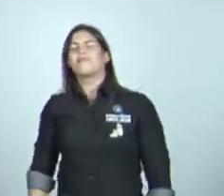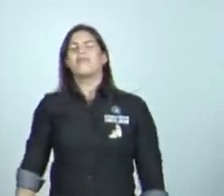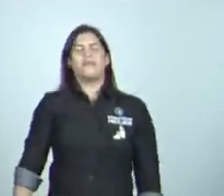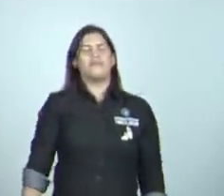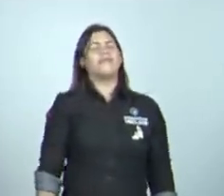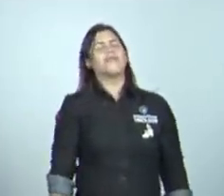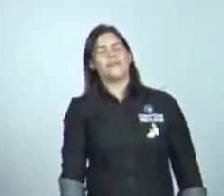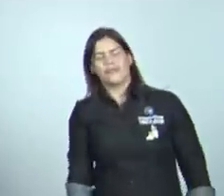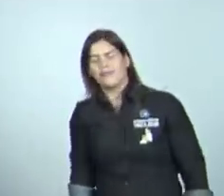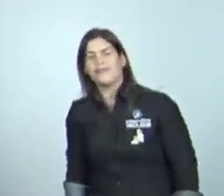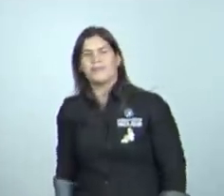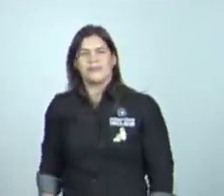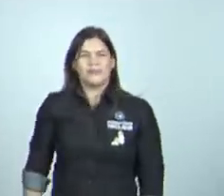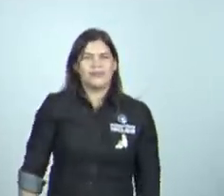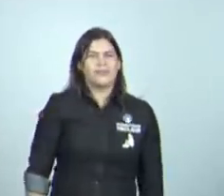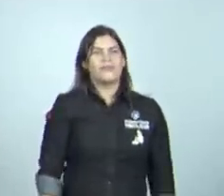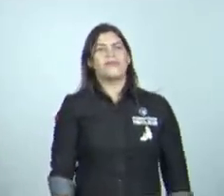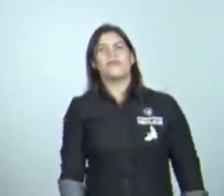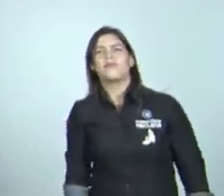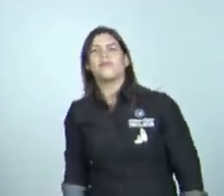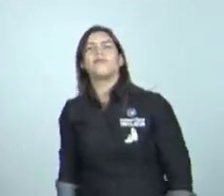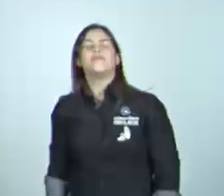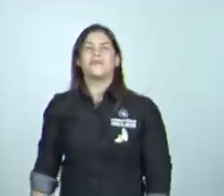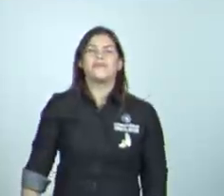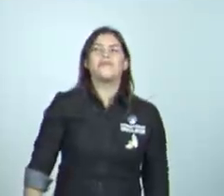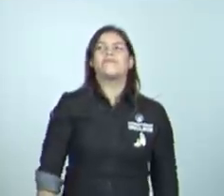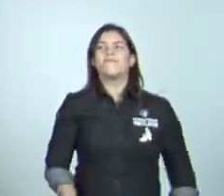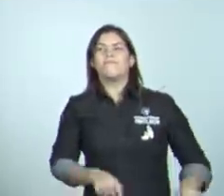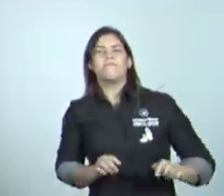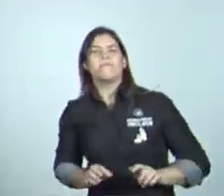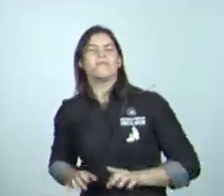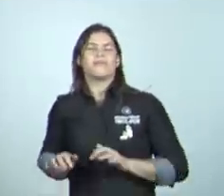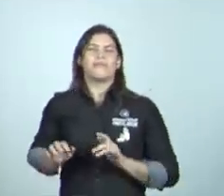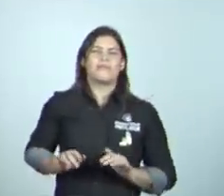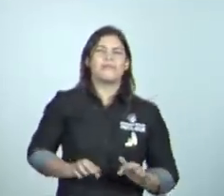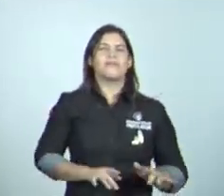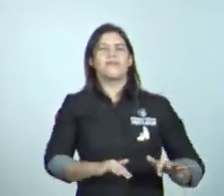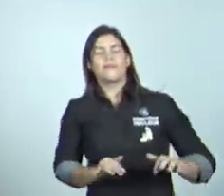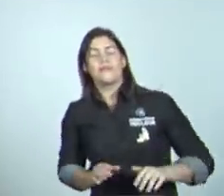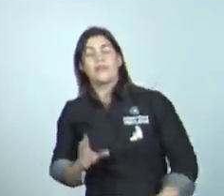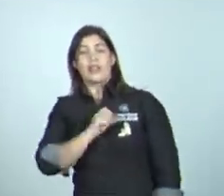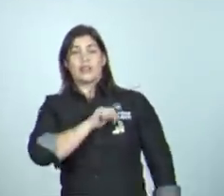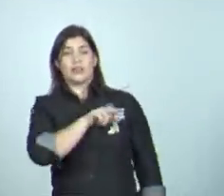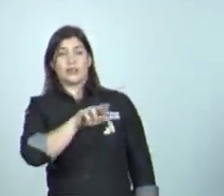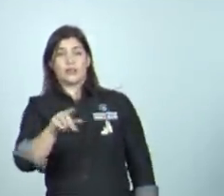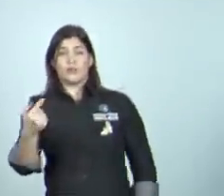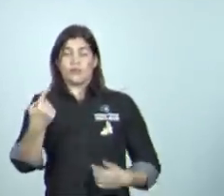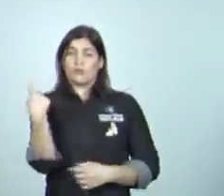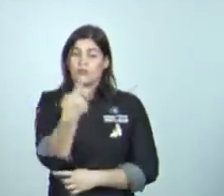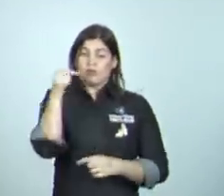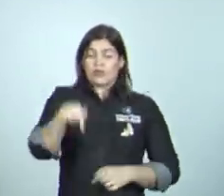e aí e aí olá queridos estamos aqui